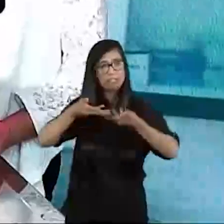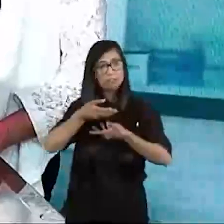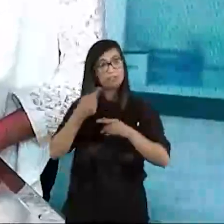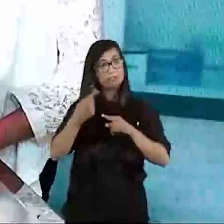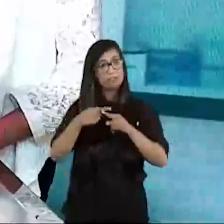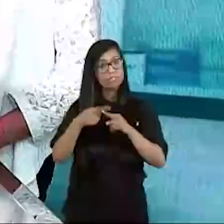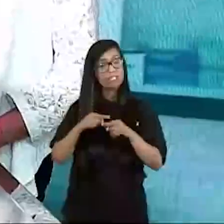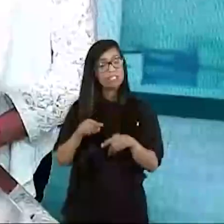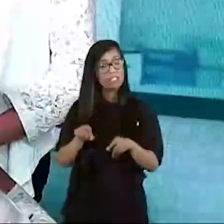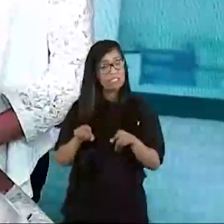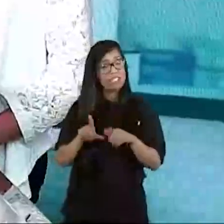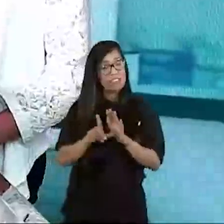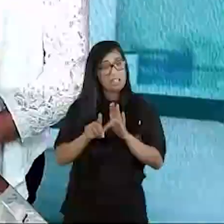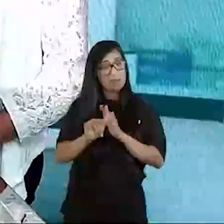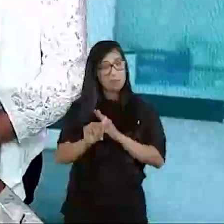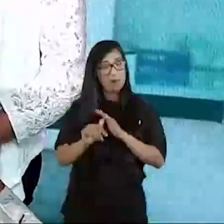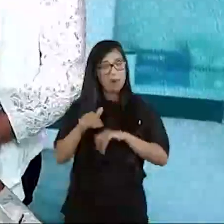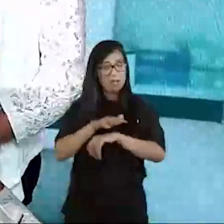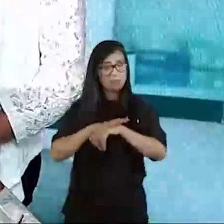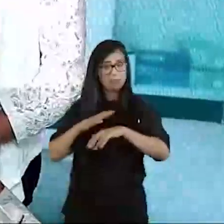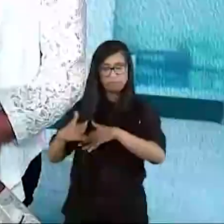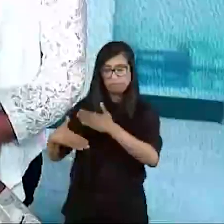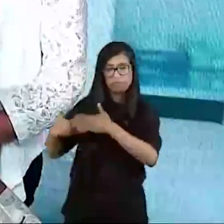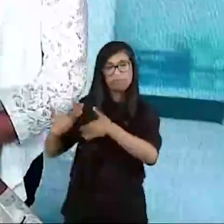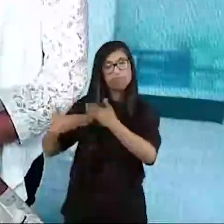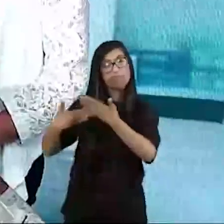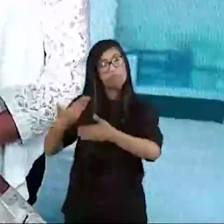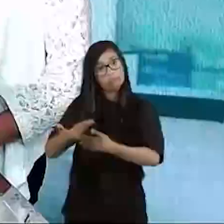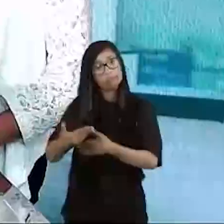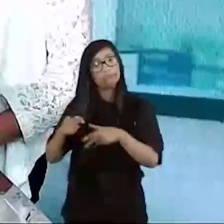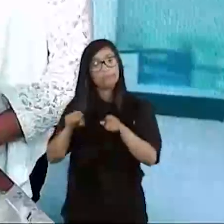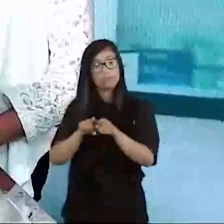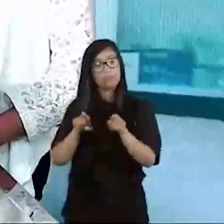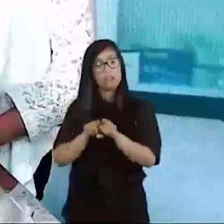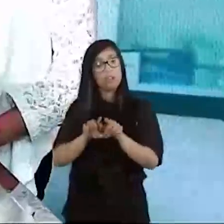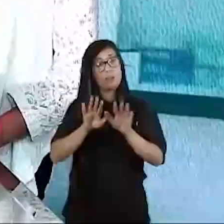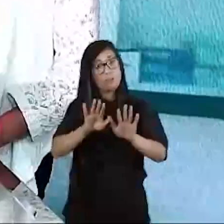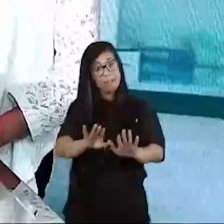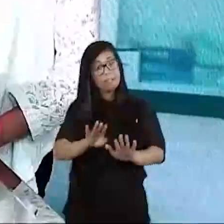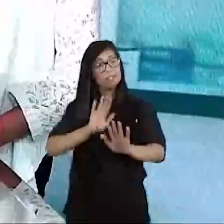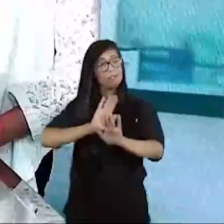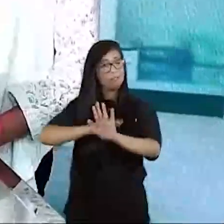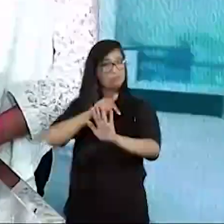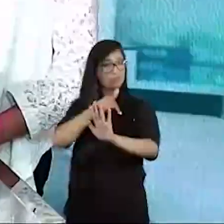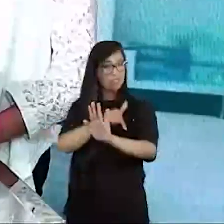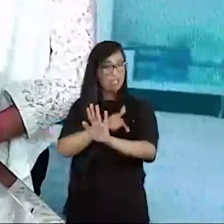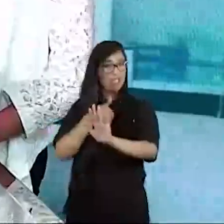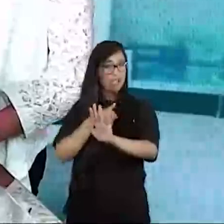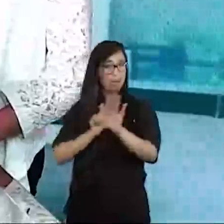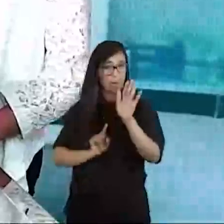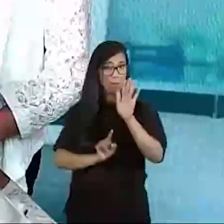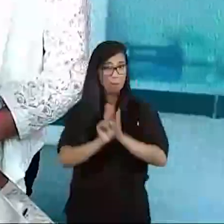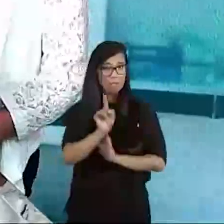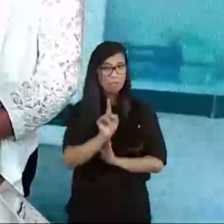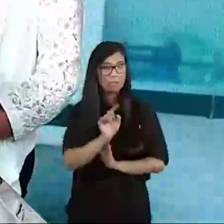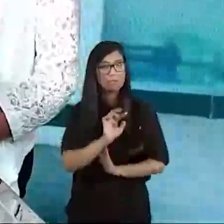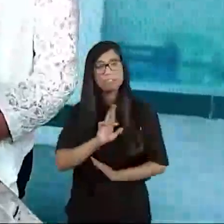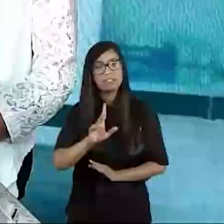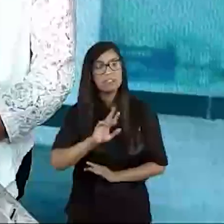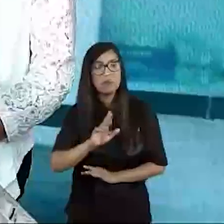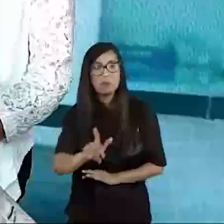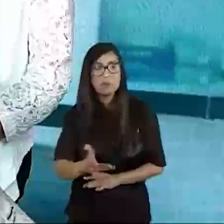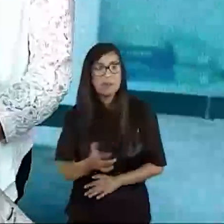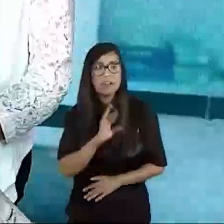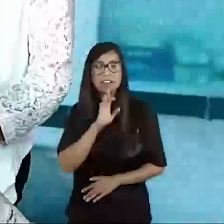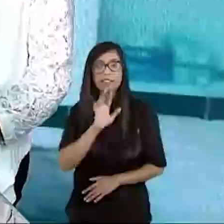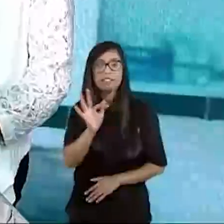pouco mais difícil. Bom, também é importante perguntar, isso também não é fake news, é verdade,